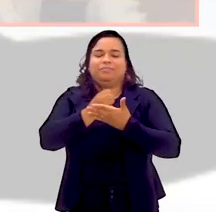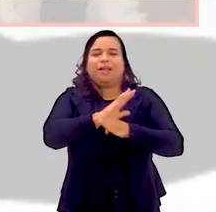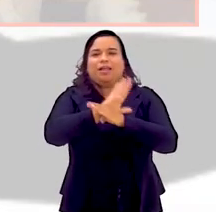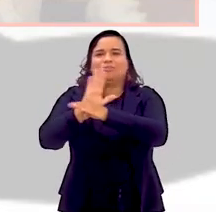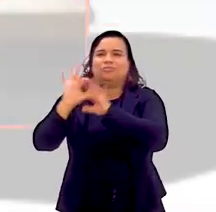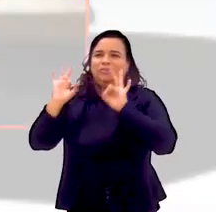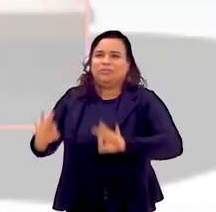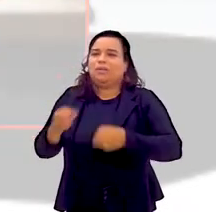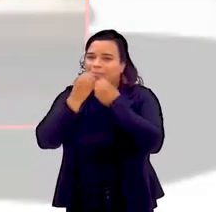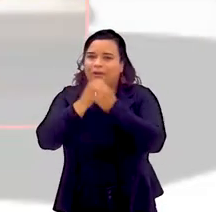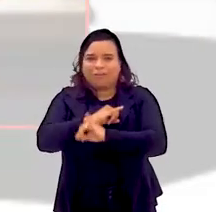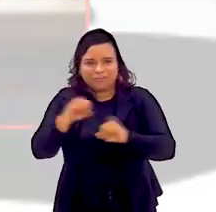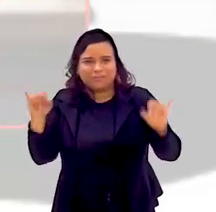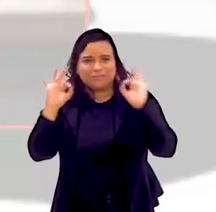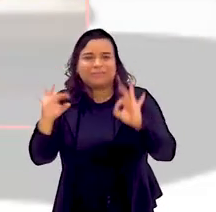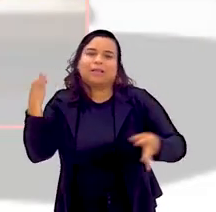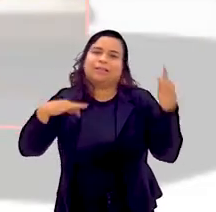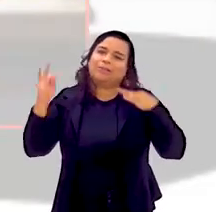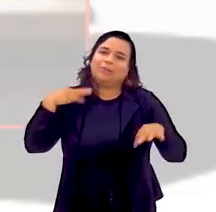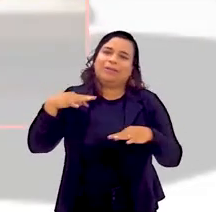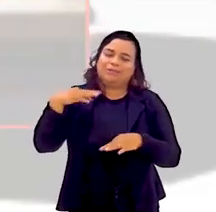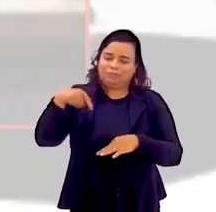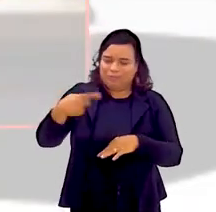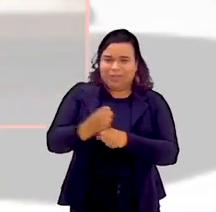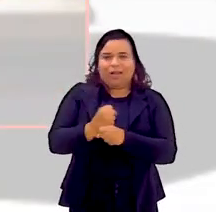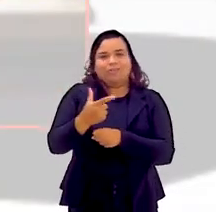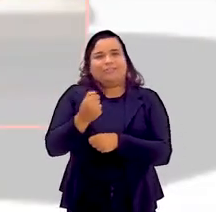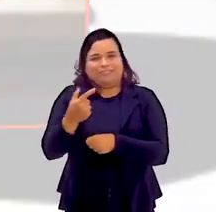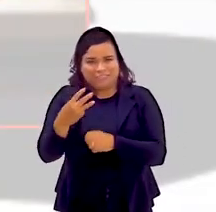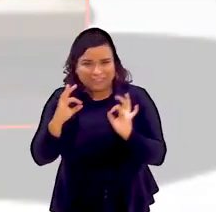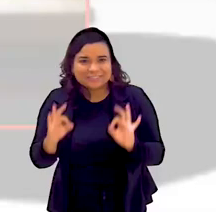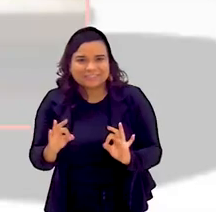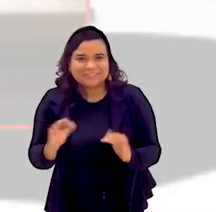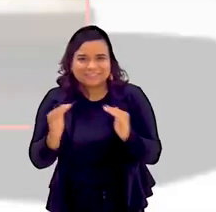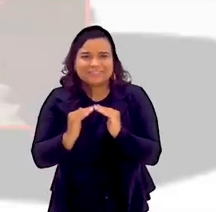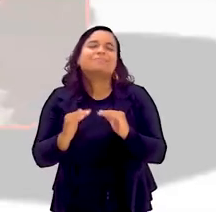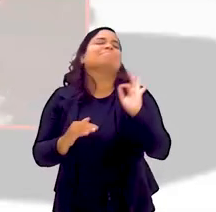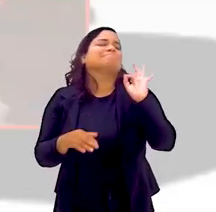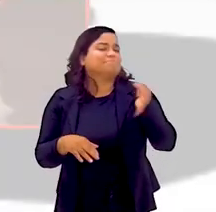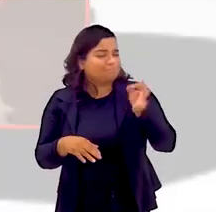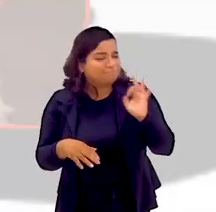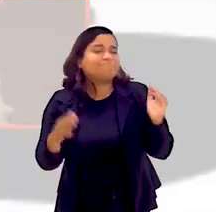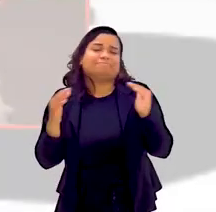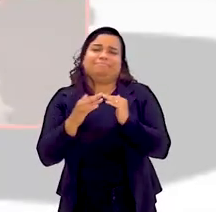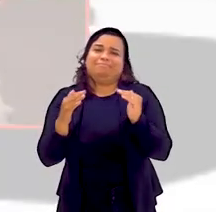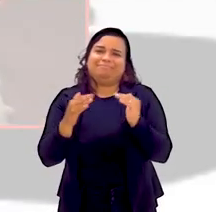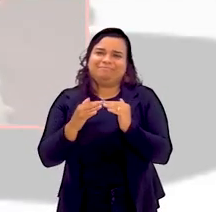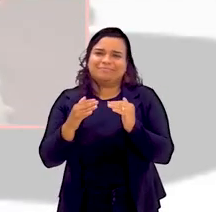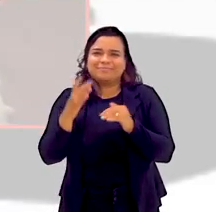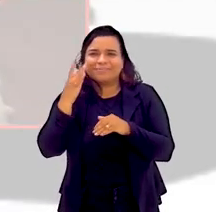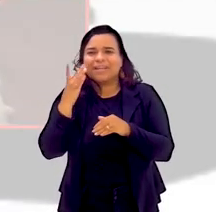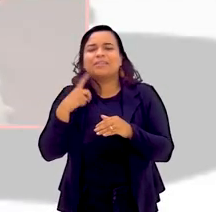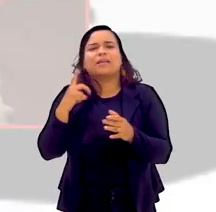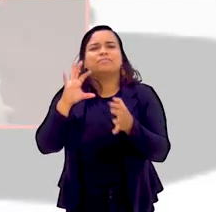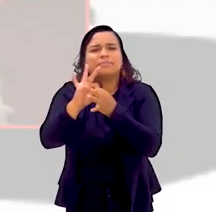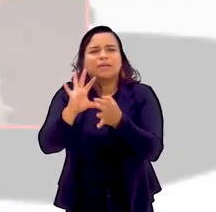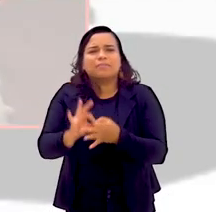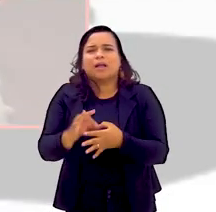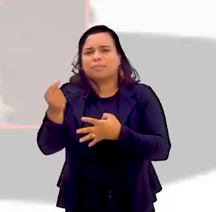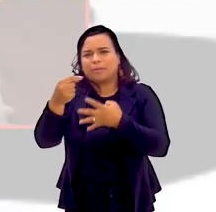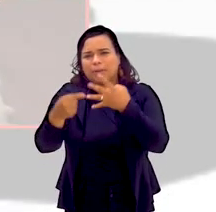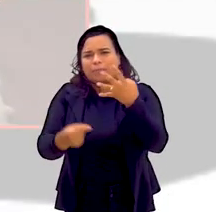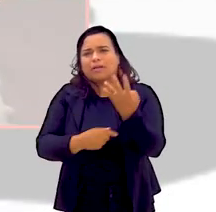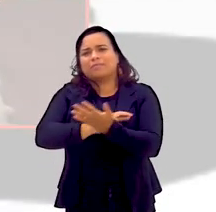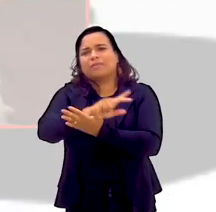contemplados. Então, boas notícias para o turismo em 2023, não é, Alexandre? Com certeza, eu acho que agora nós temos uma conjunção de